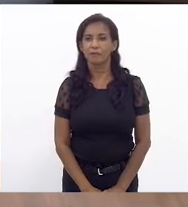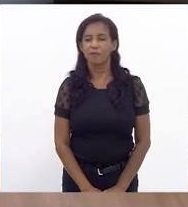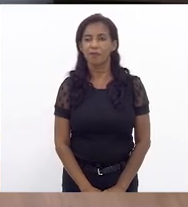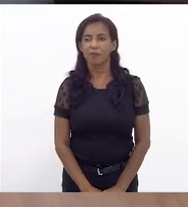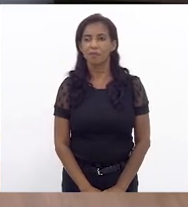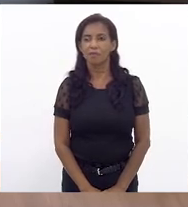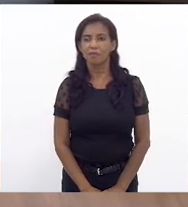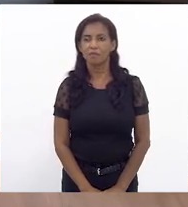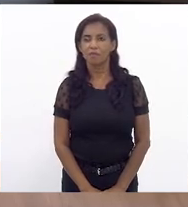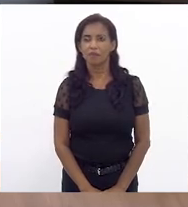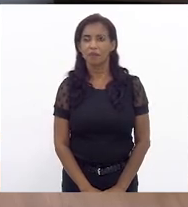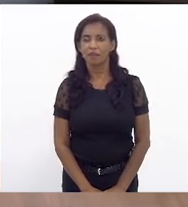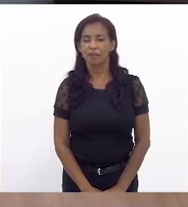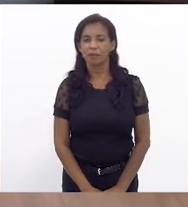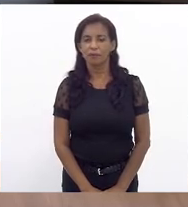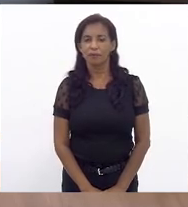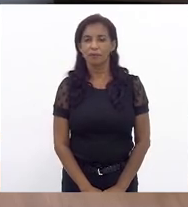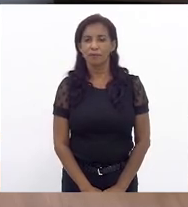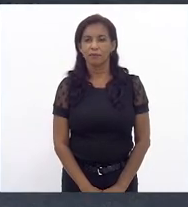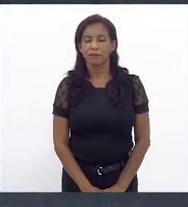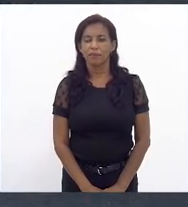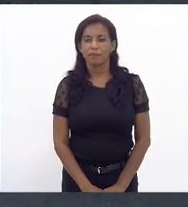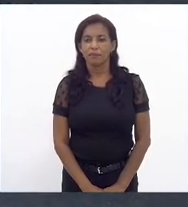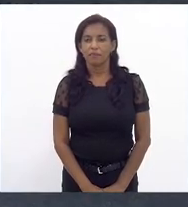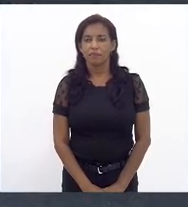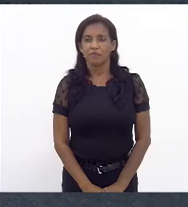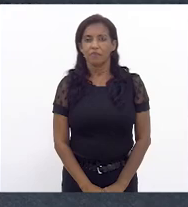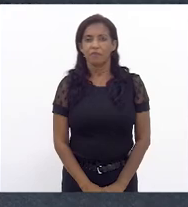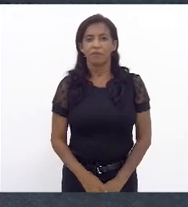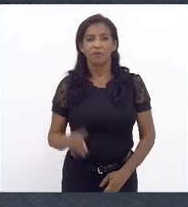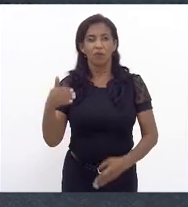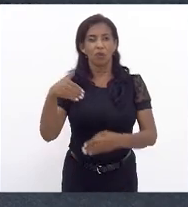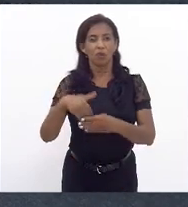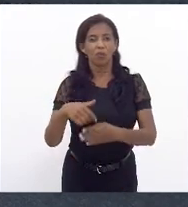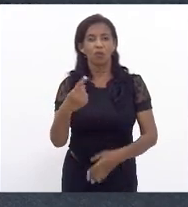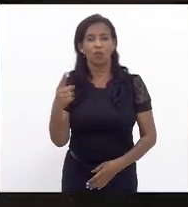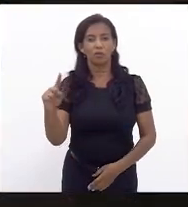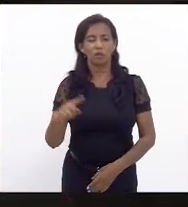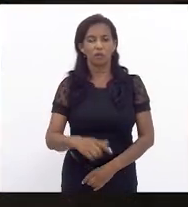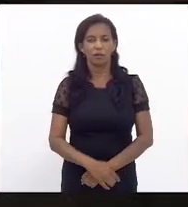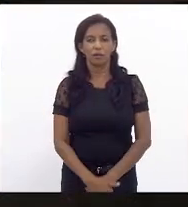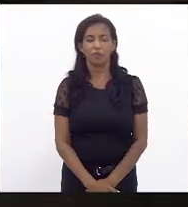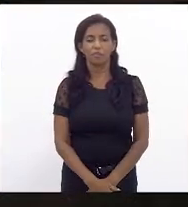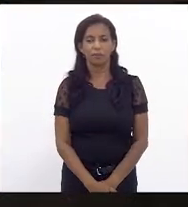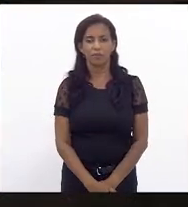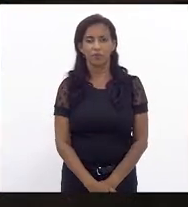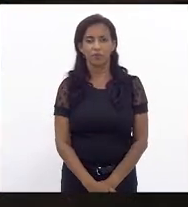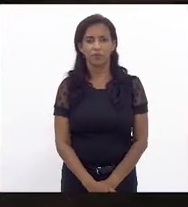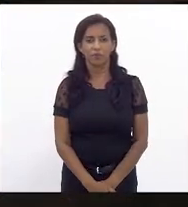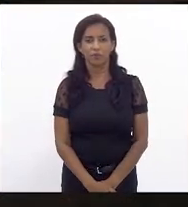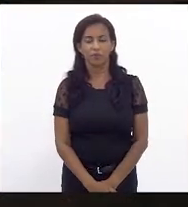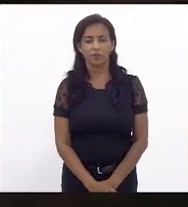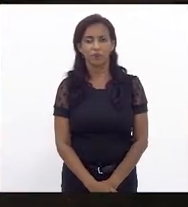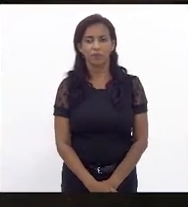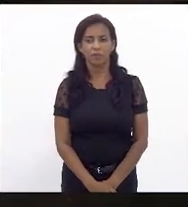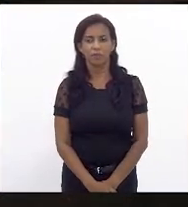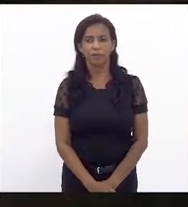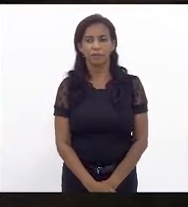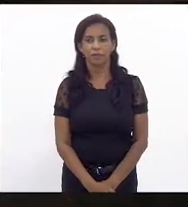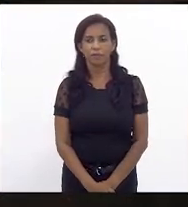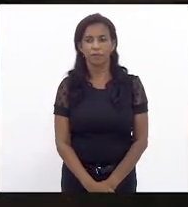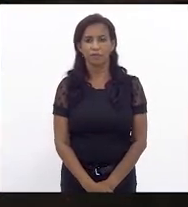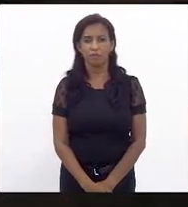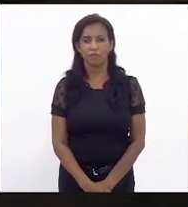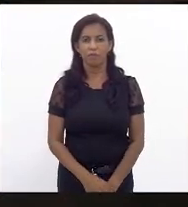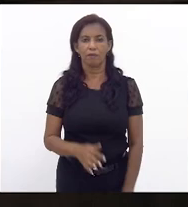É homenagem ao deputado Charles. É, vou vir baixinho. Presidente, voto não. Deputado Felipe Pobel, vota não.